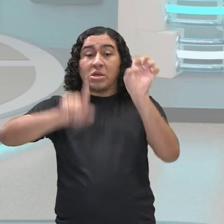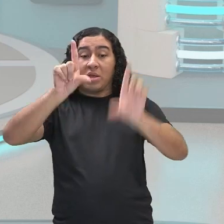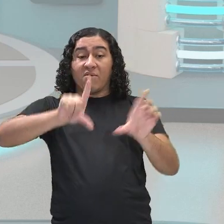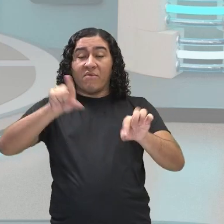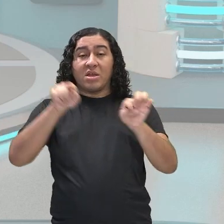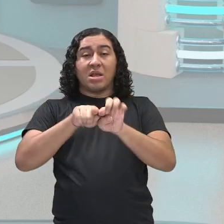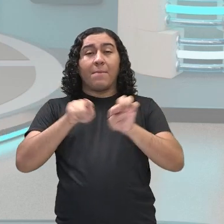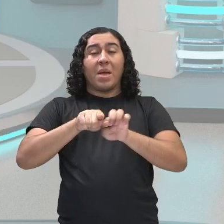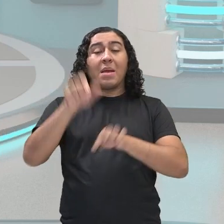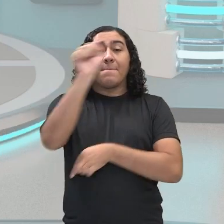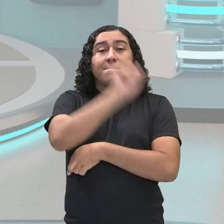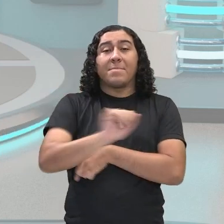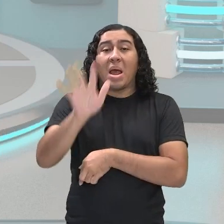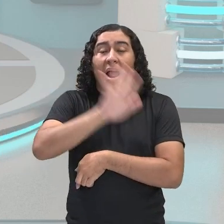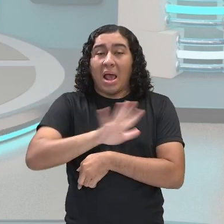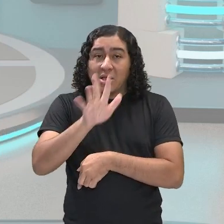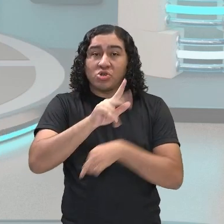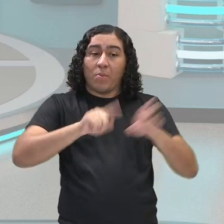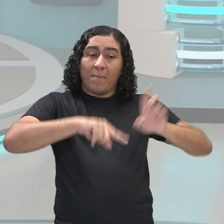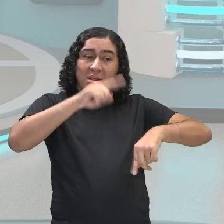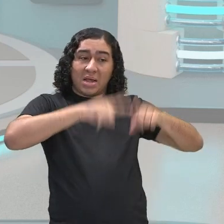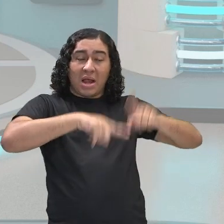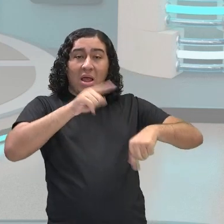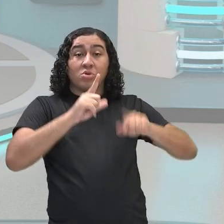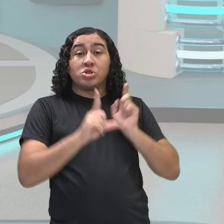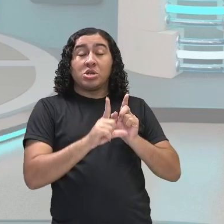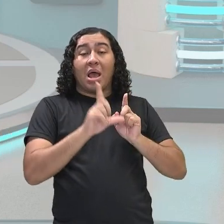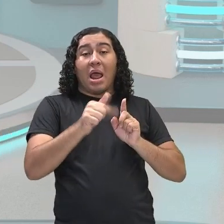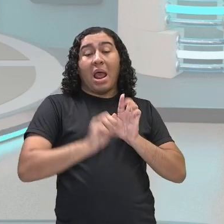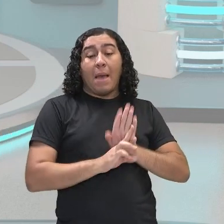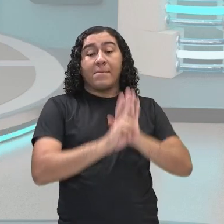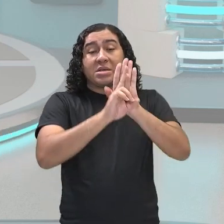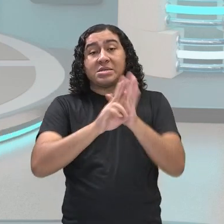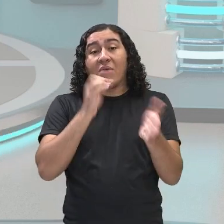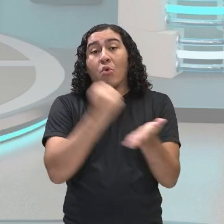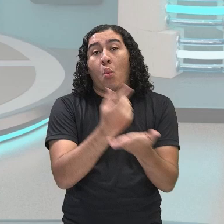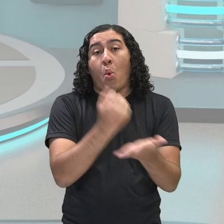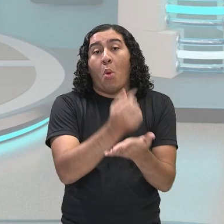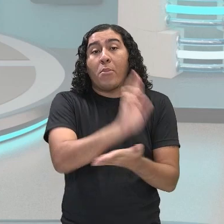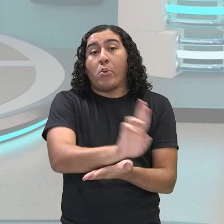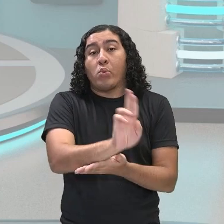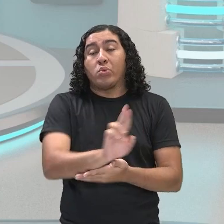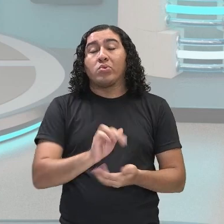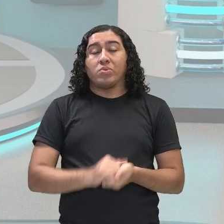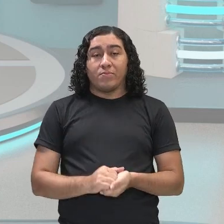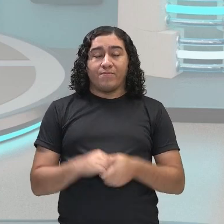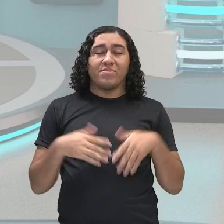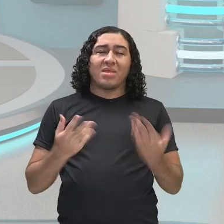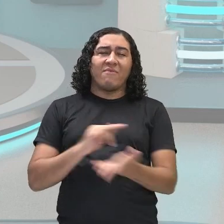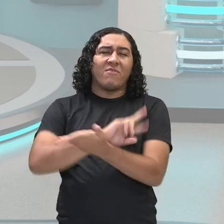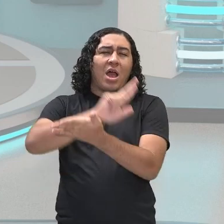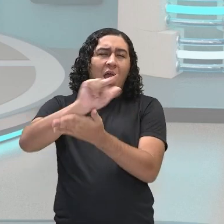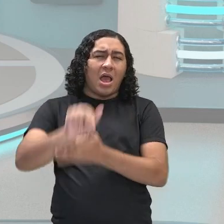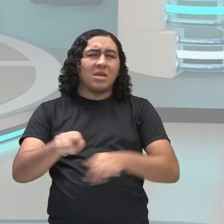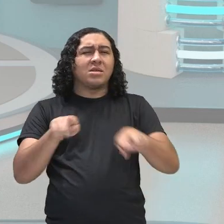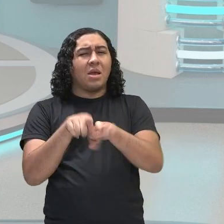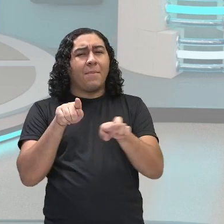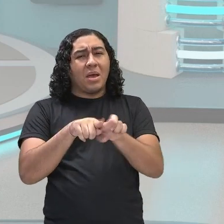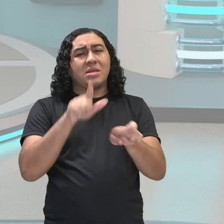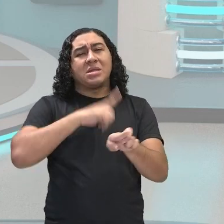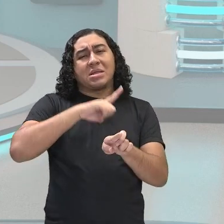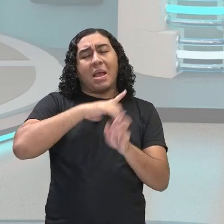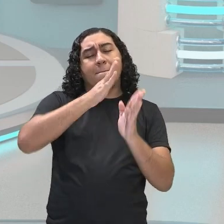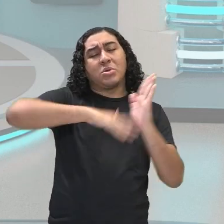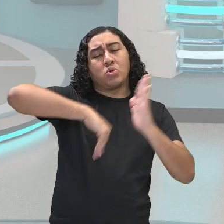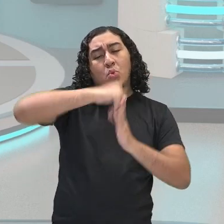de produtos que eram símbolos de consumo, né? Então as linguagens eram as mais variadas, desde pintura, serigrafia,